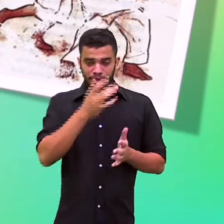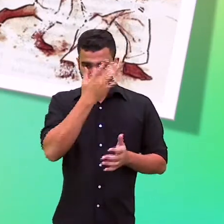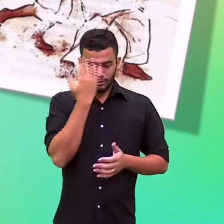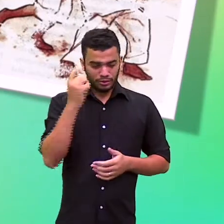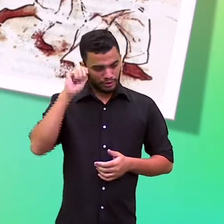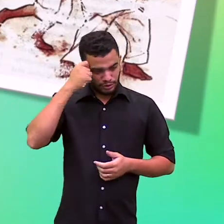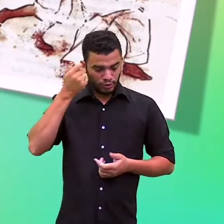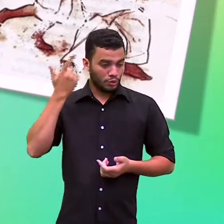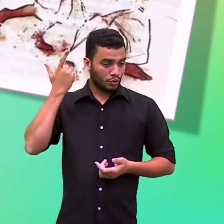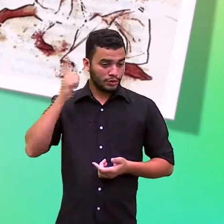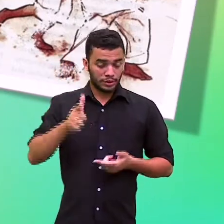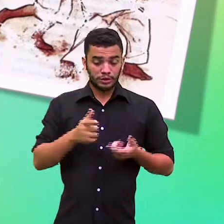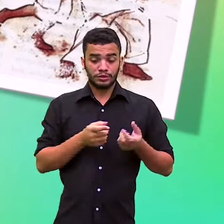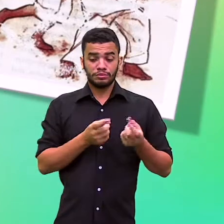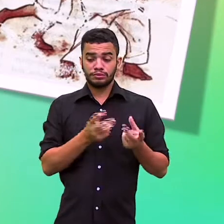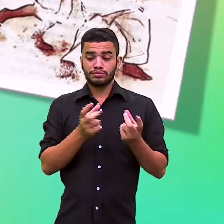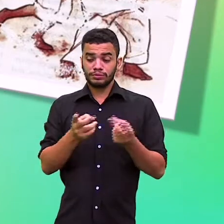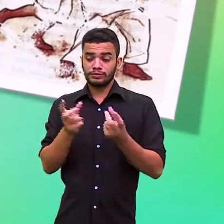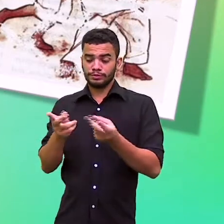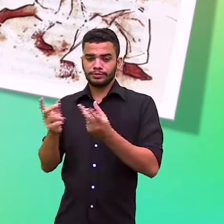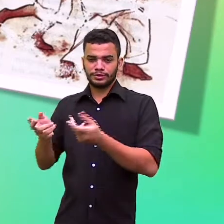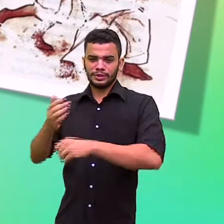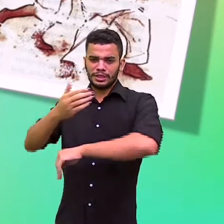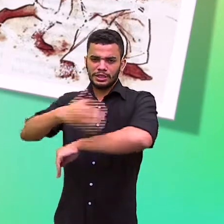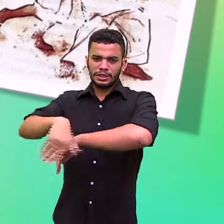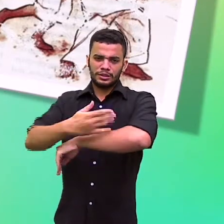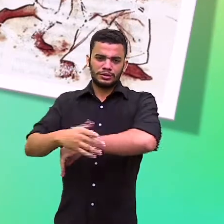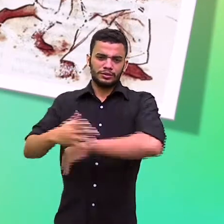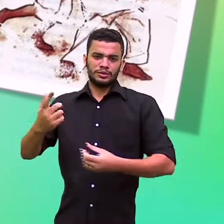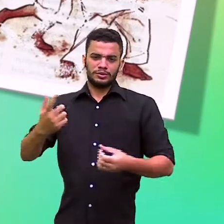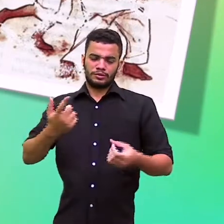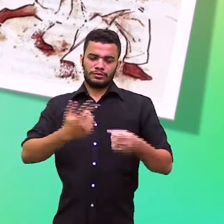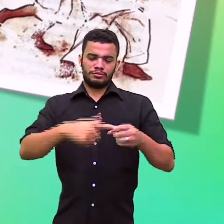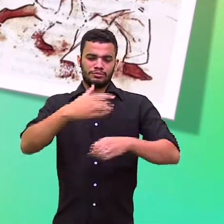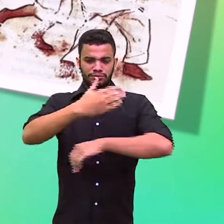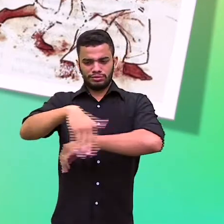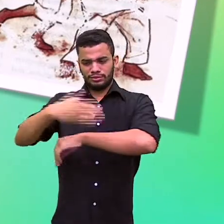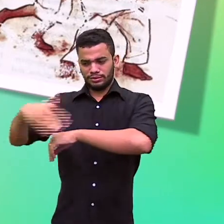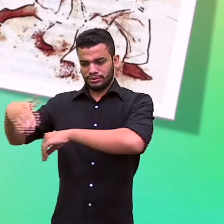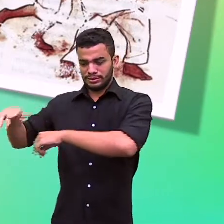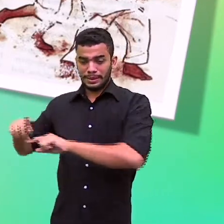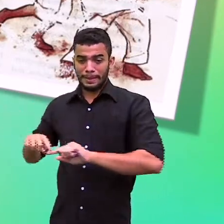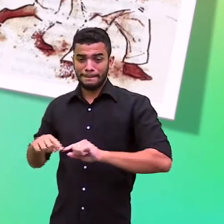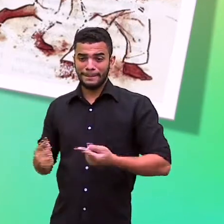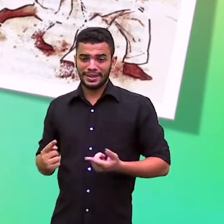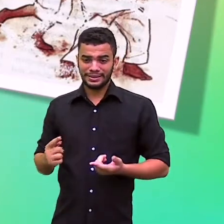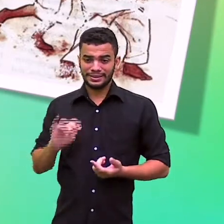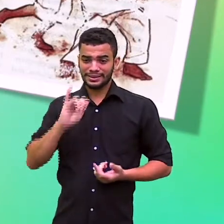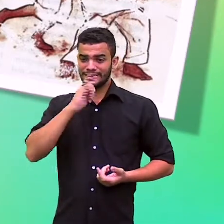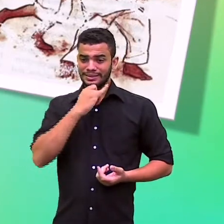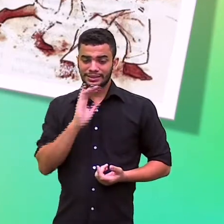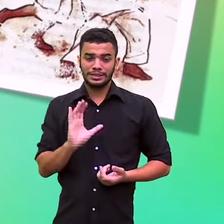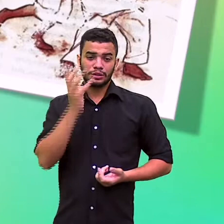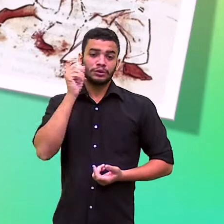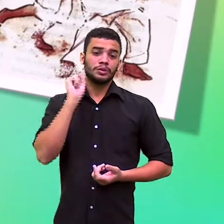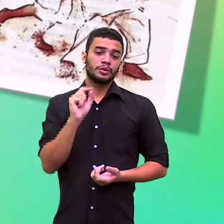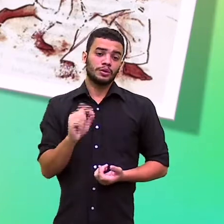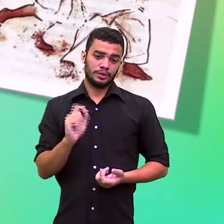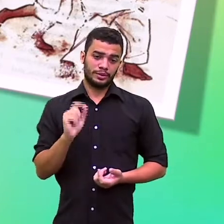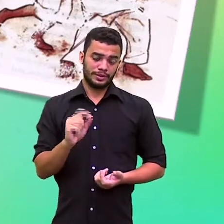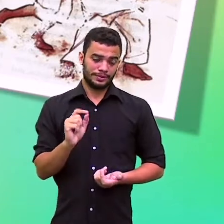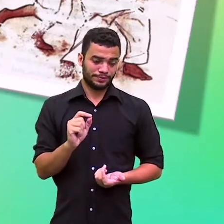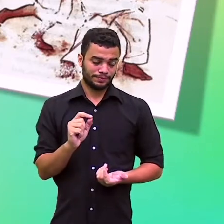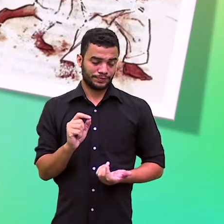Como acabou? Acabou através de uma escrava liberta, Guilhermina Rosa de Souza, que contou ao